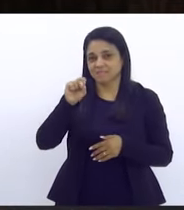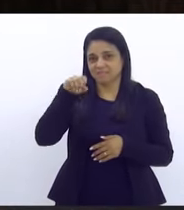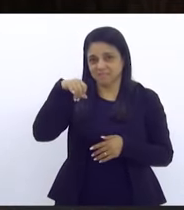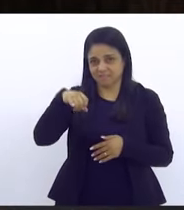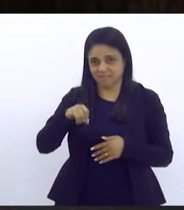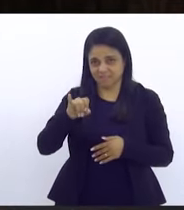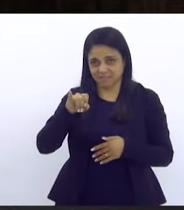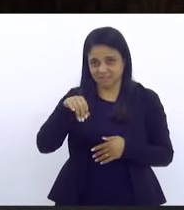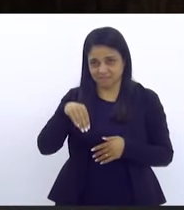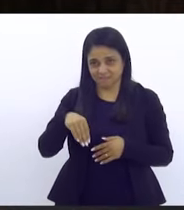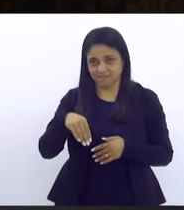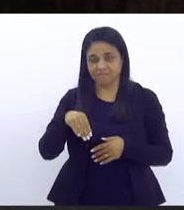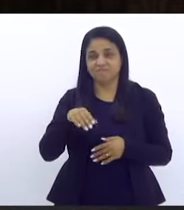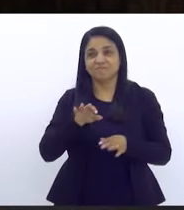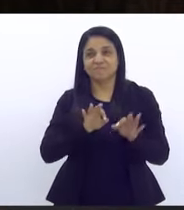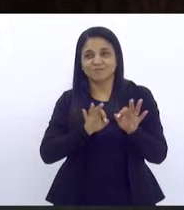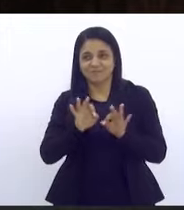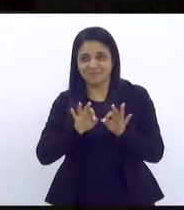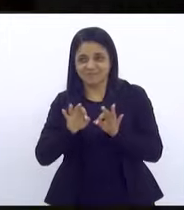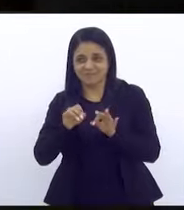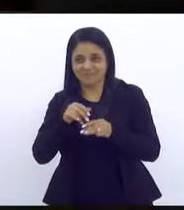Vão se organizando aí.